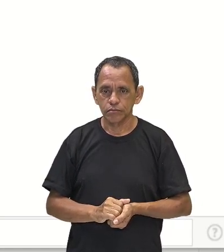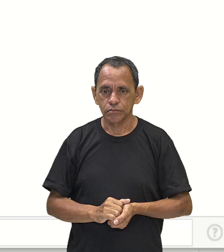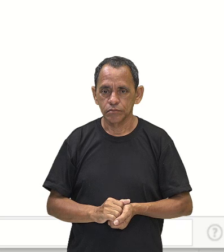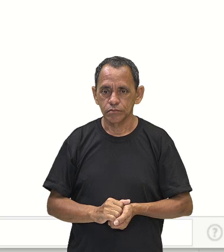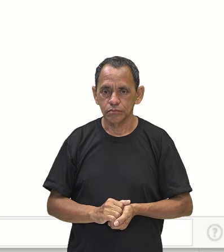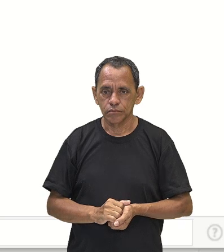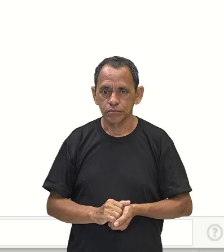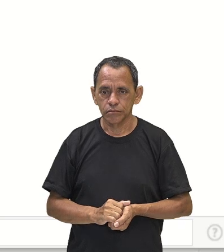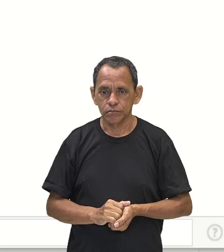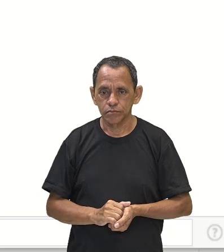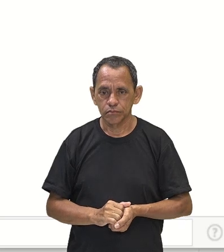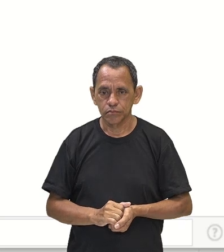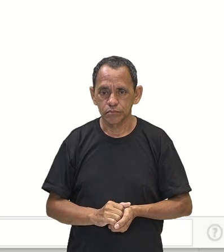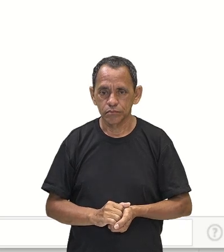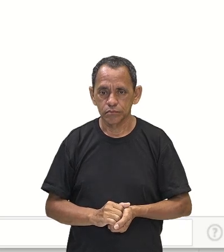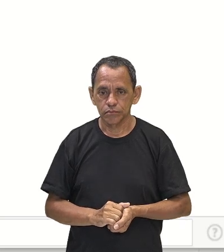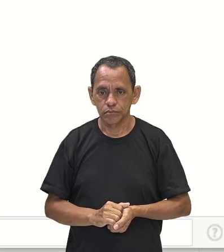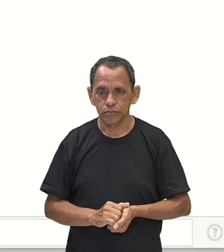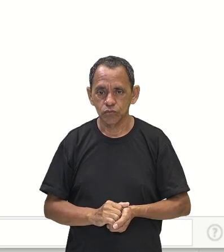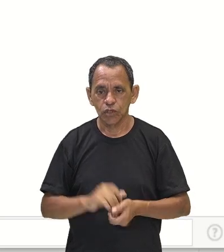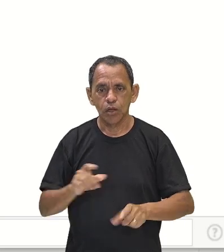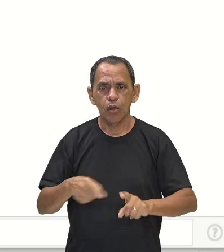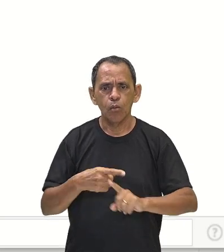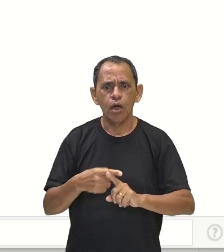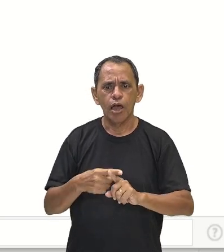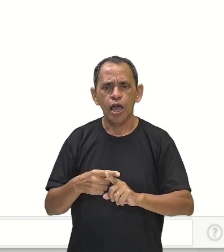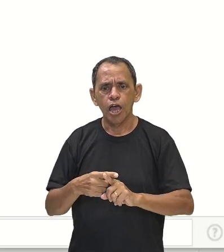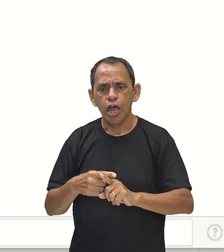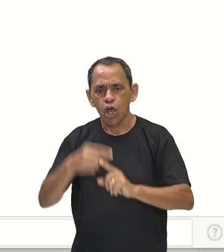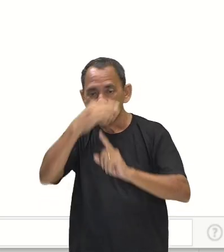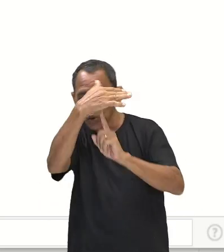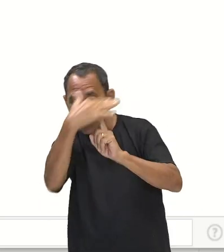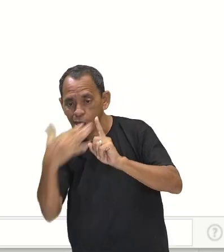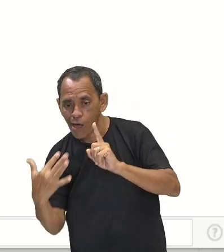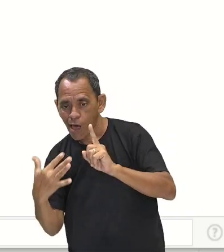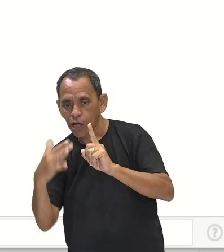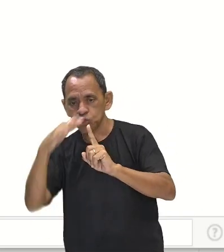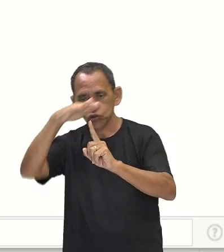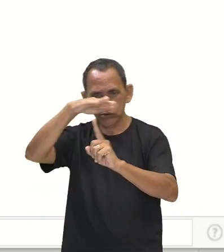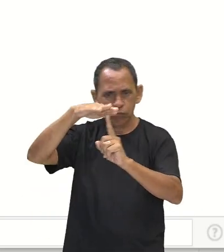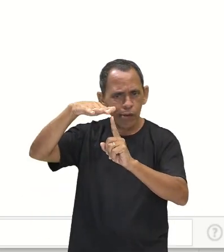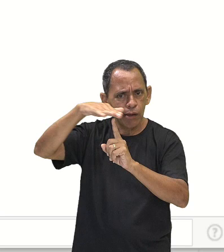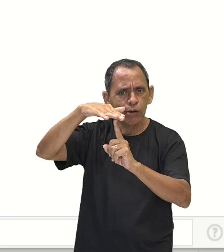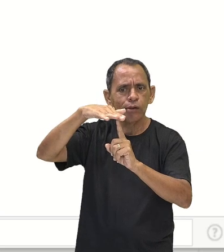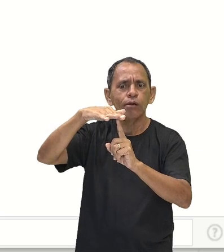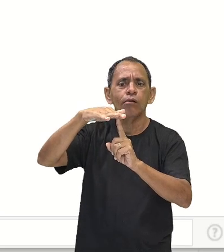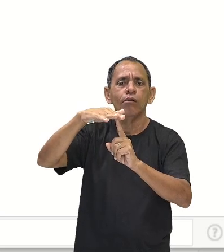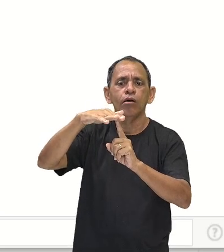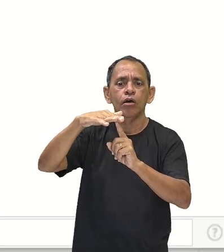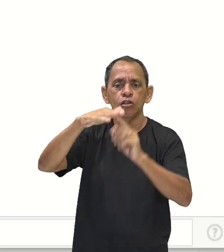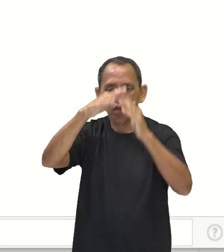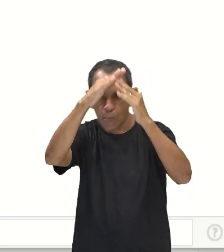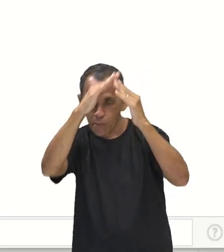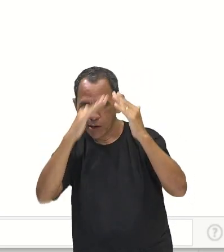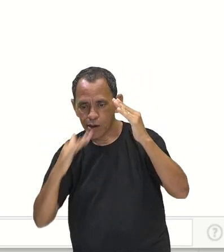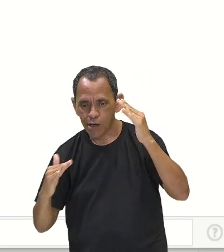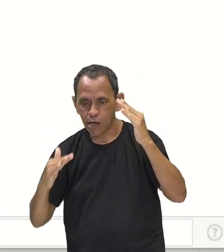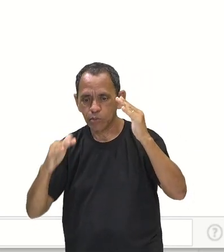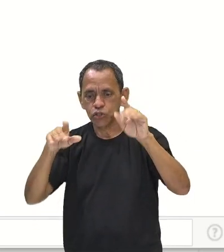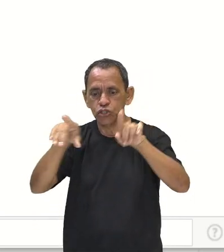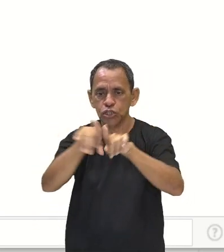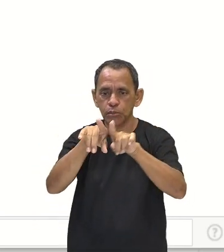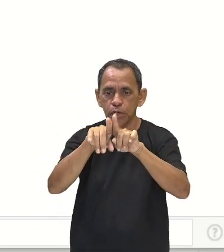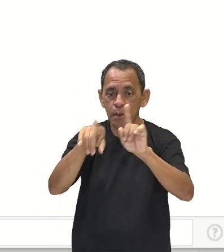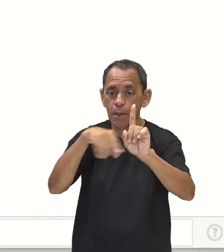na ponta superior da nossa pirâmide, fazendo 7. E mais um